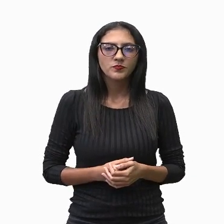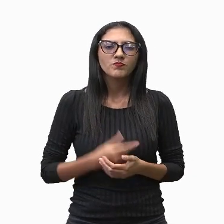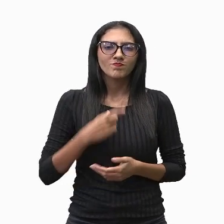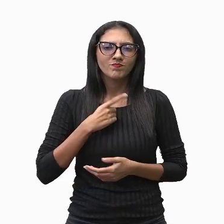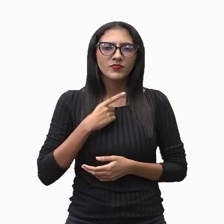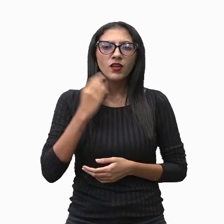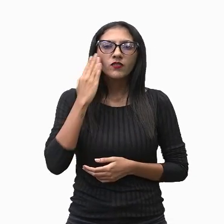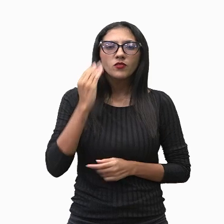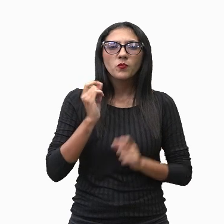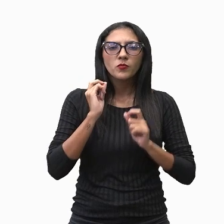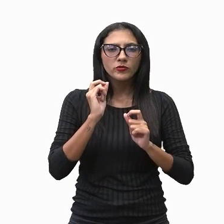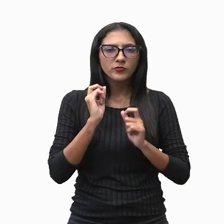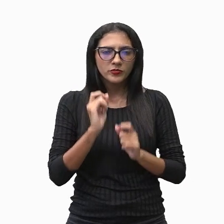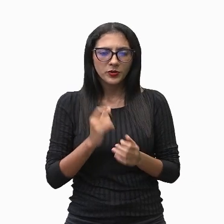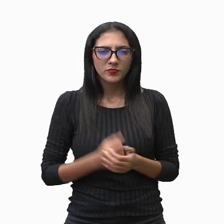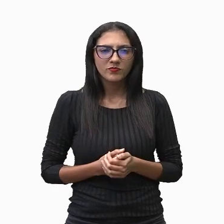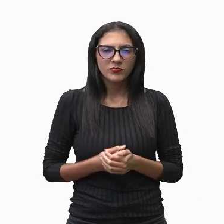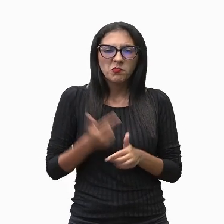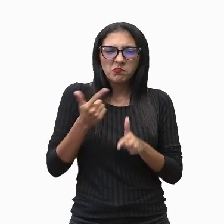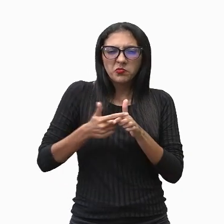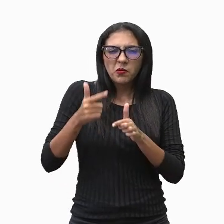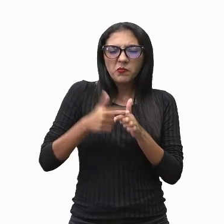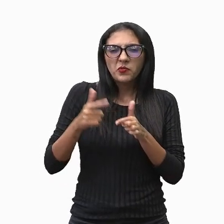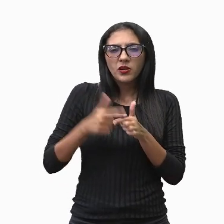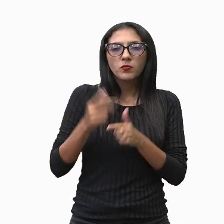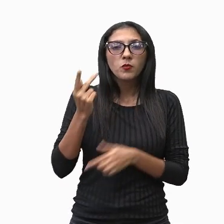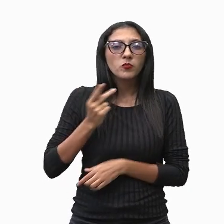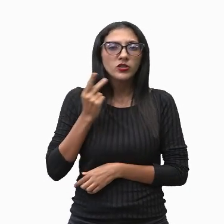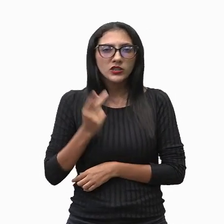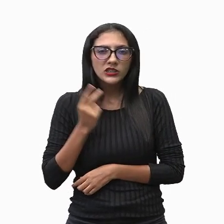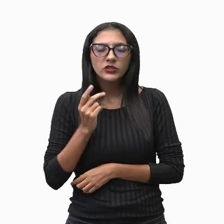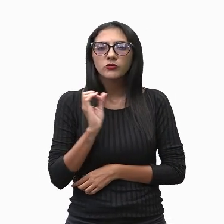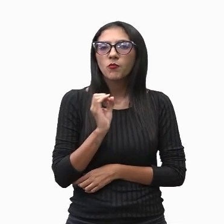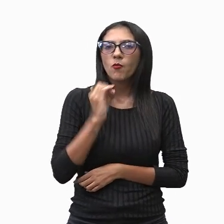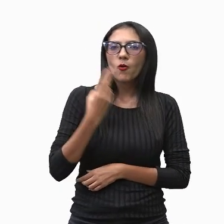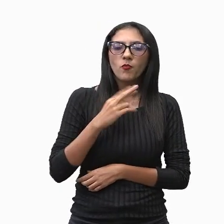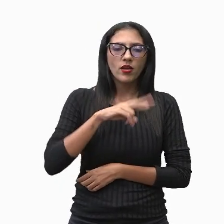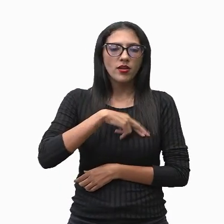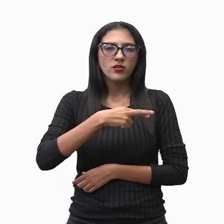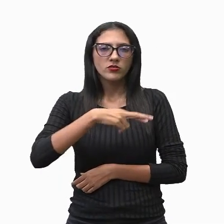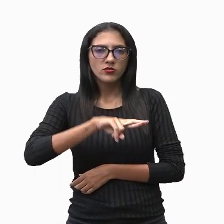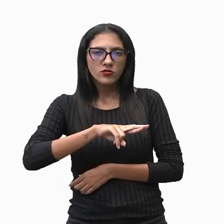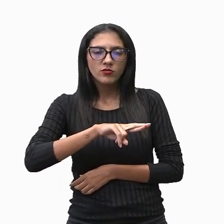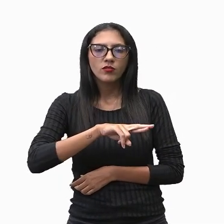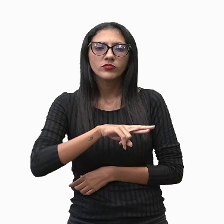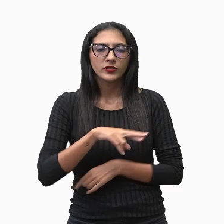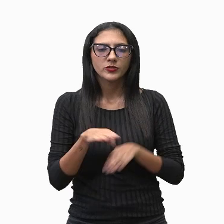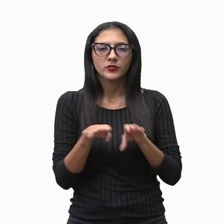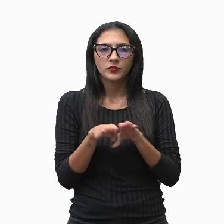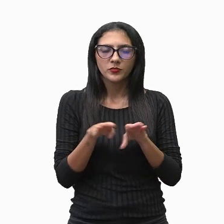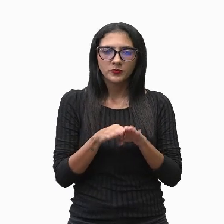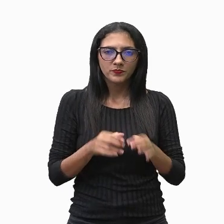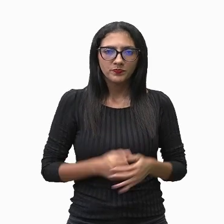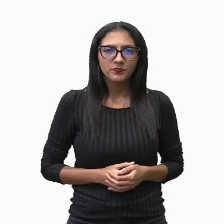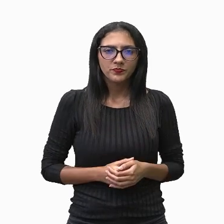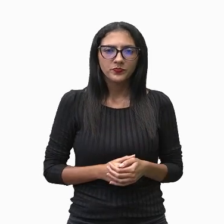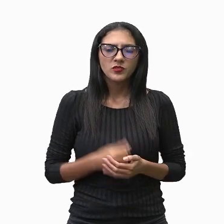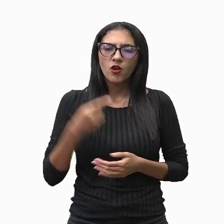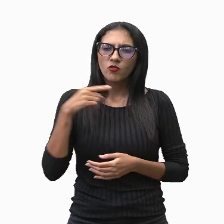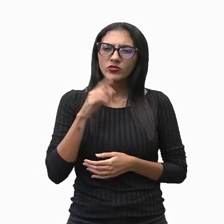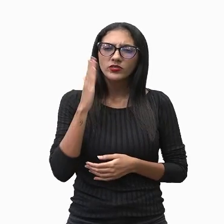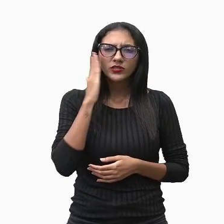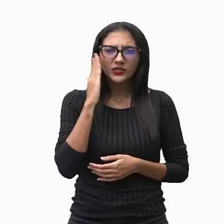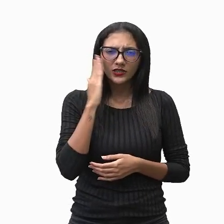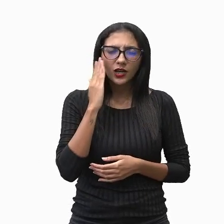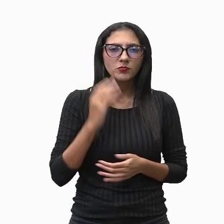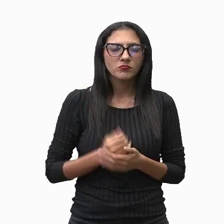famosas, famigeradas perseguições políticas ou religiosas. Vocês sabem,